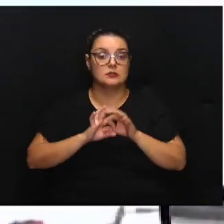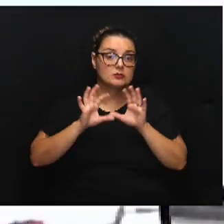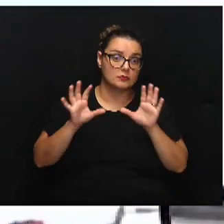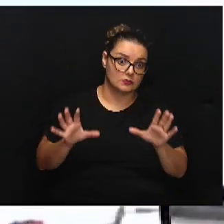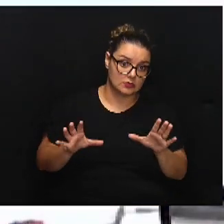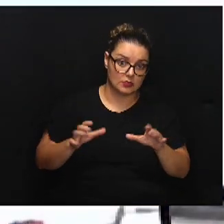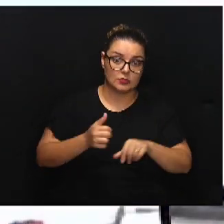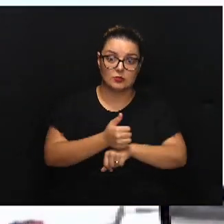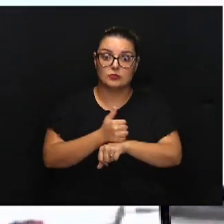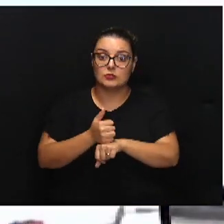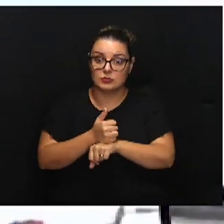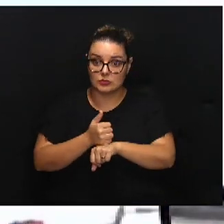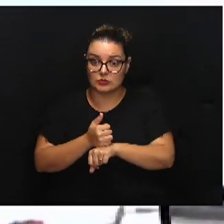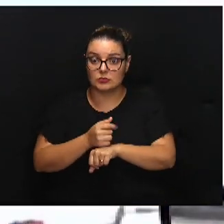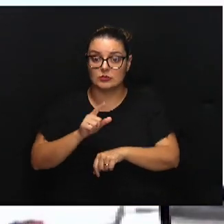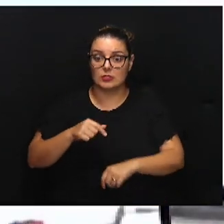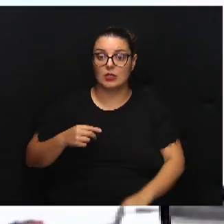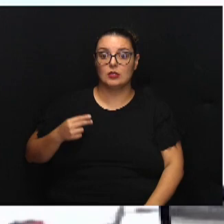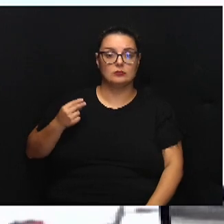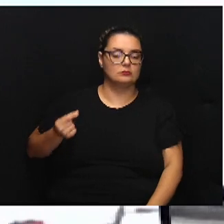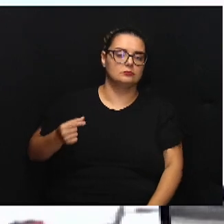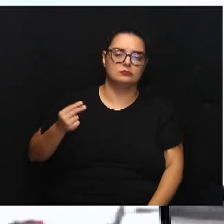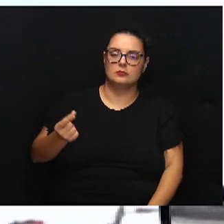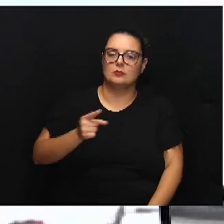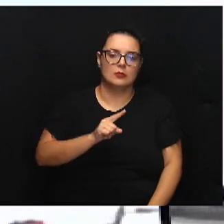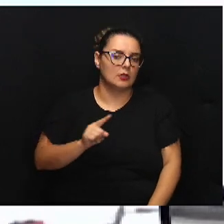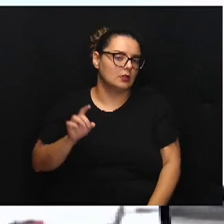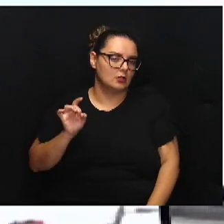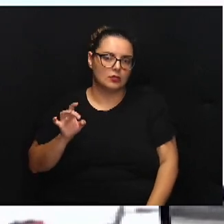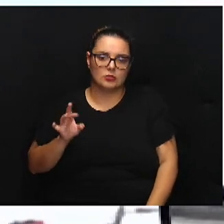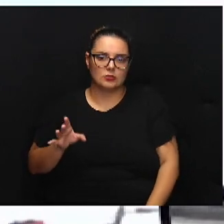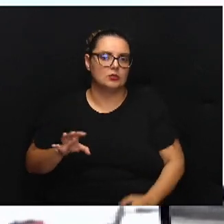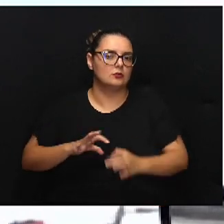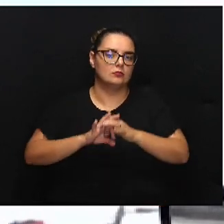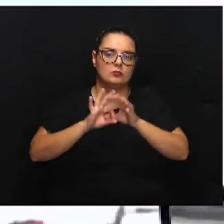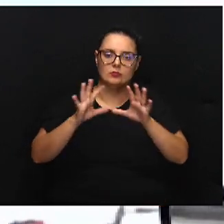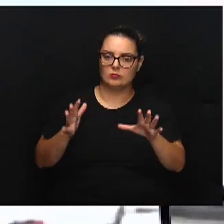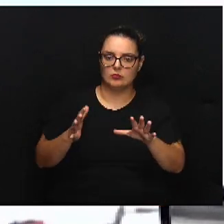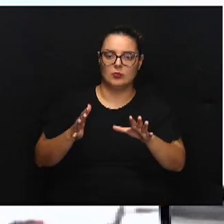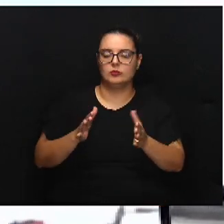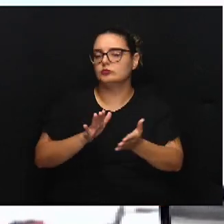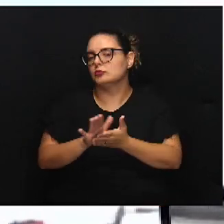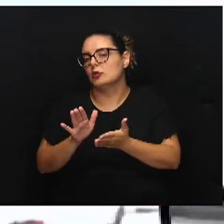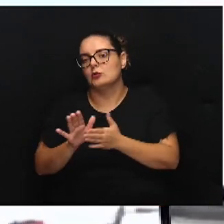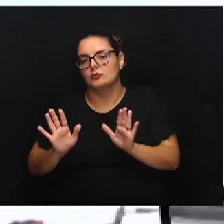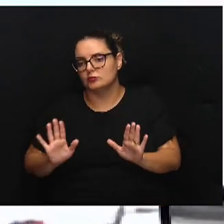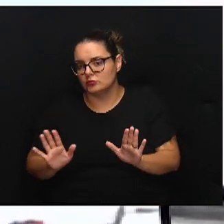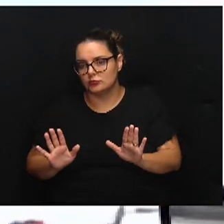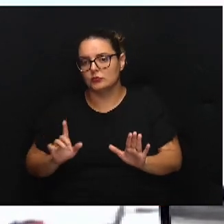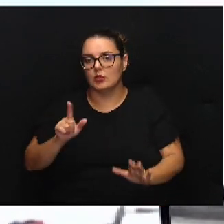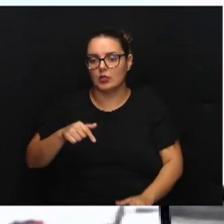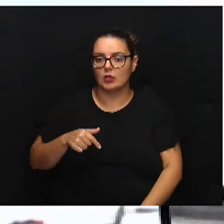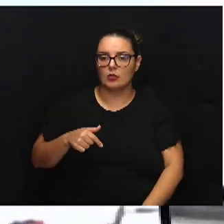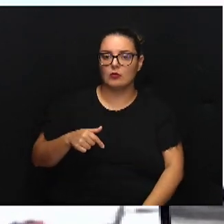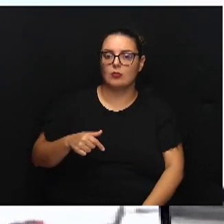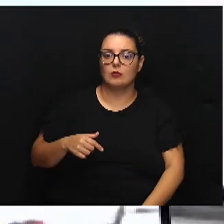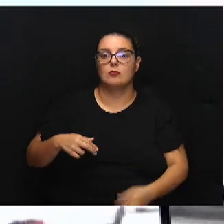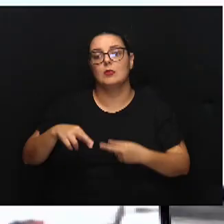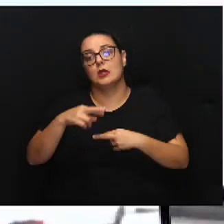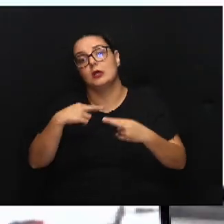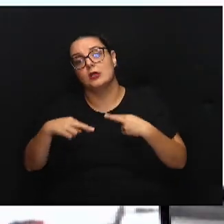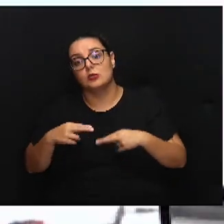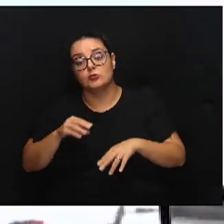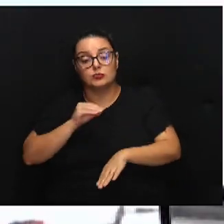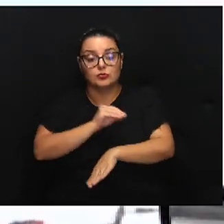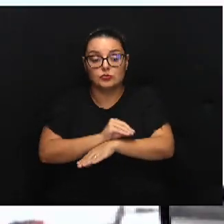do profissional é de longa duração, mas não é só a questão da disponibilidade do custo. É uma questão do cuidado, da